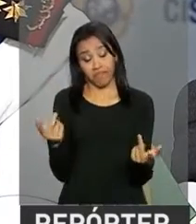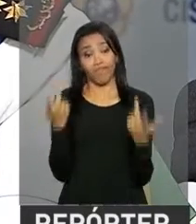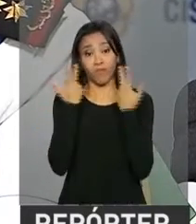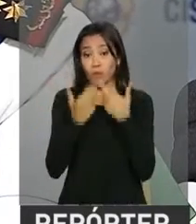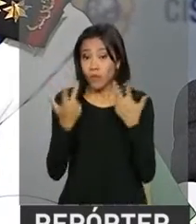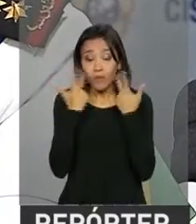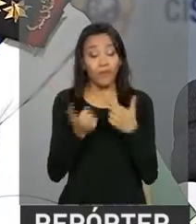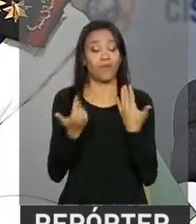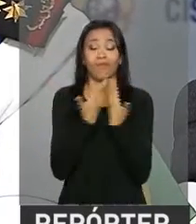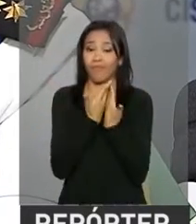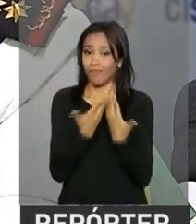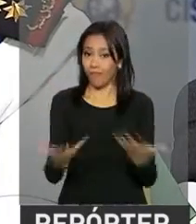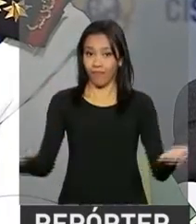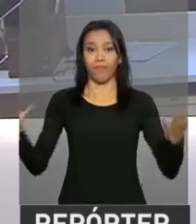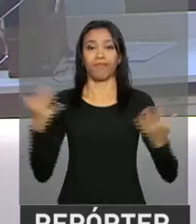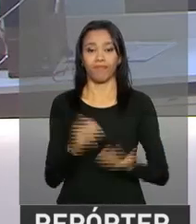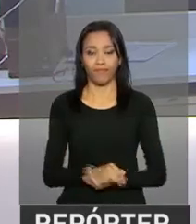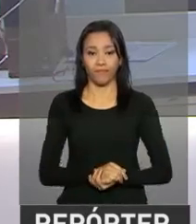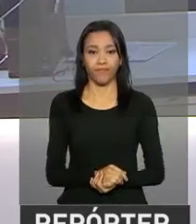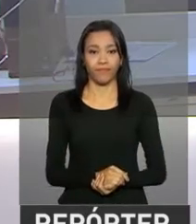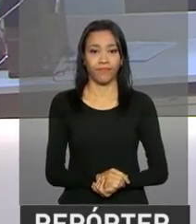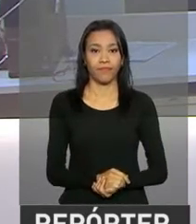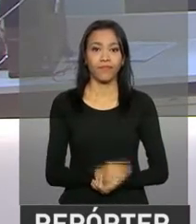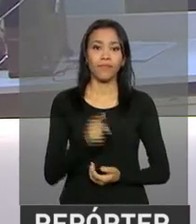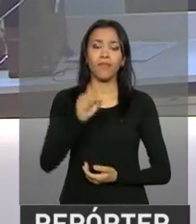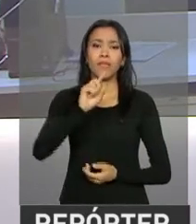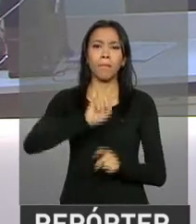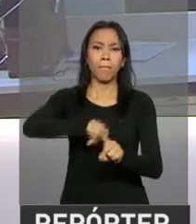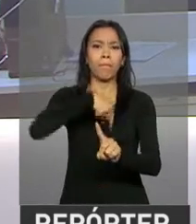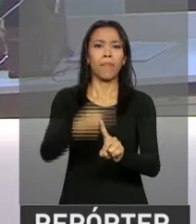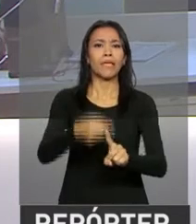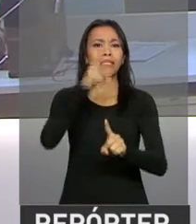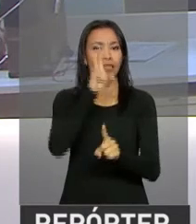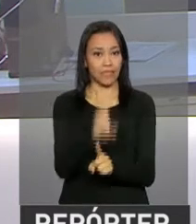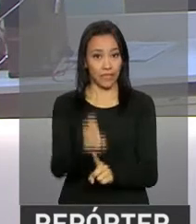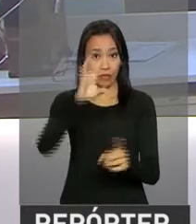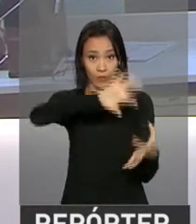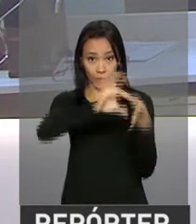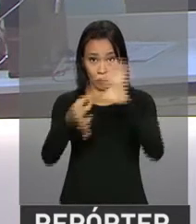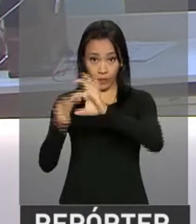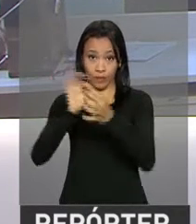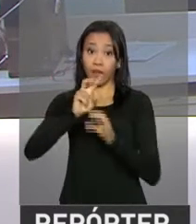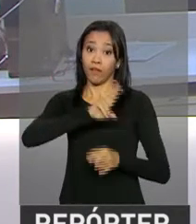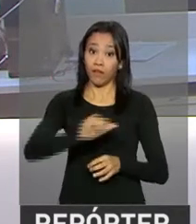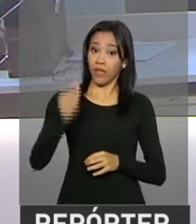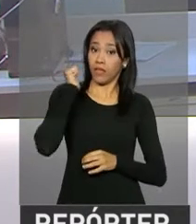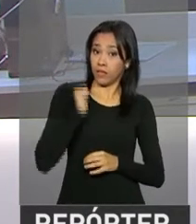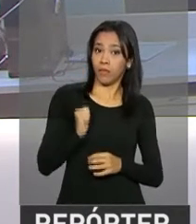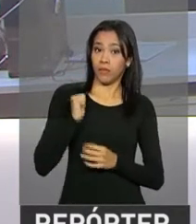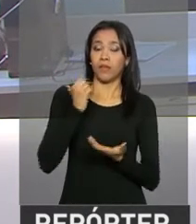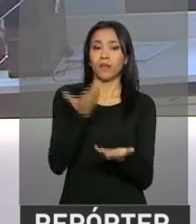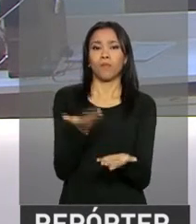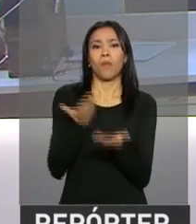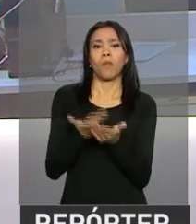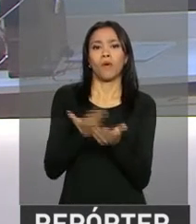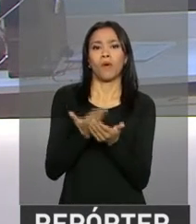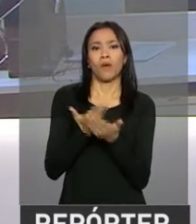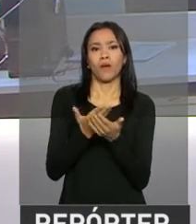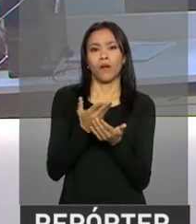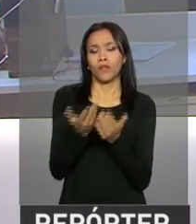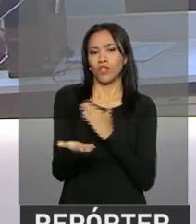funcionou muito estimo bem e mais cinco atletas olímpicos vão receber a bolsa pode um do ministério do